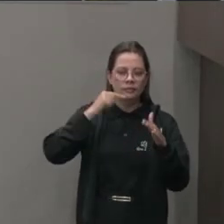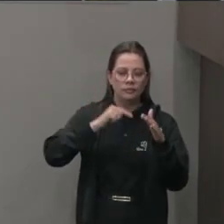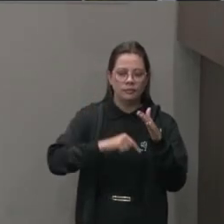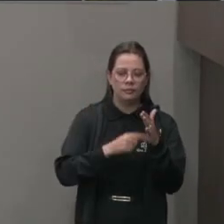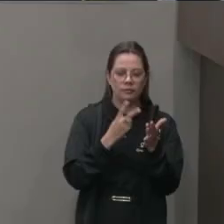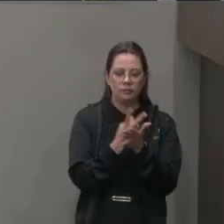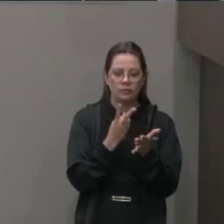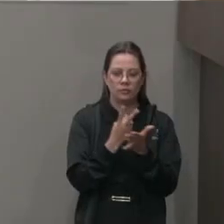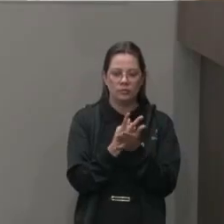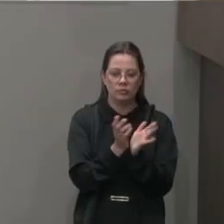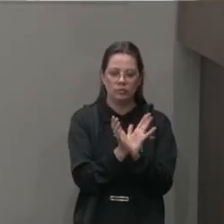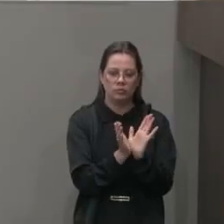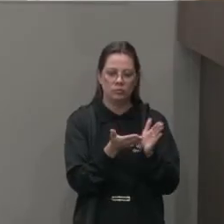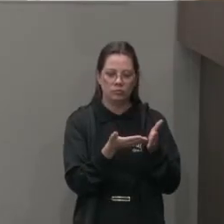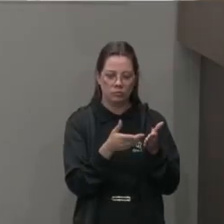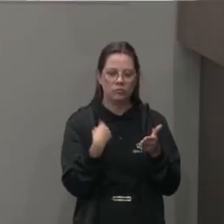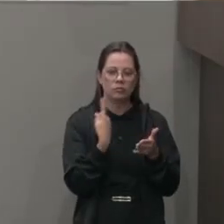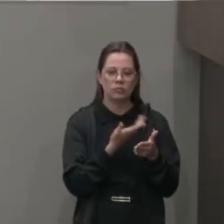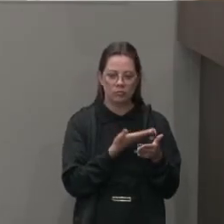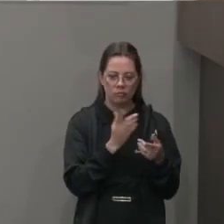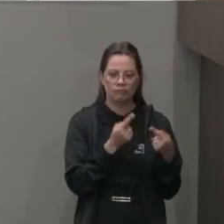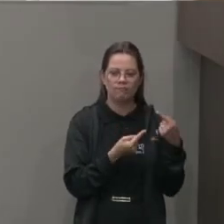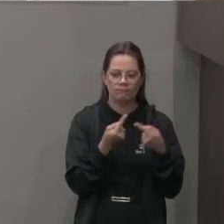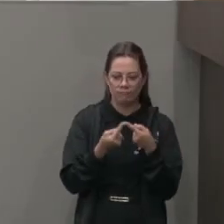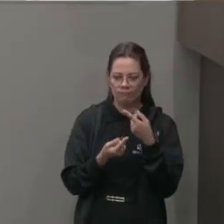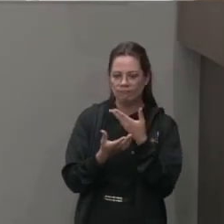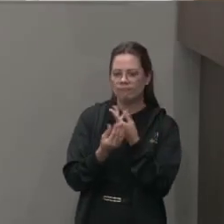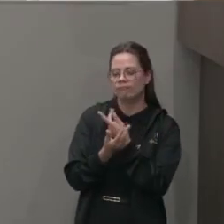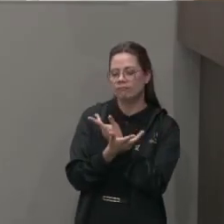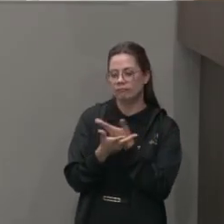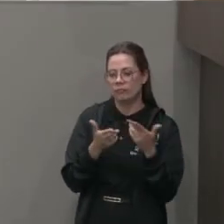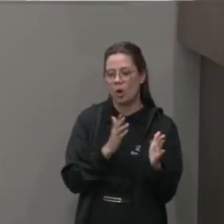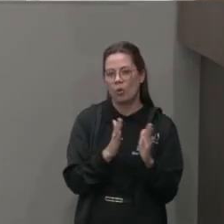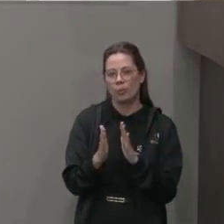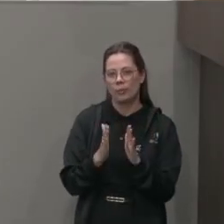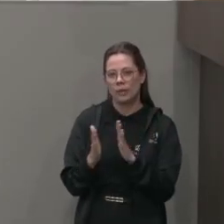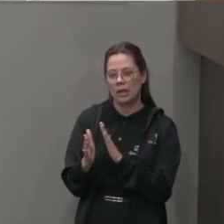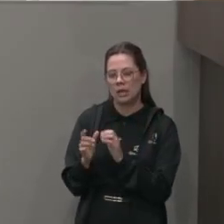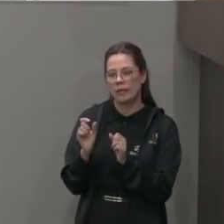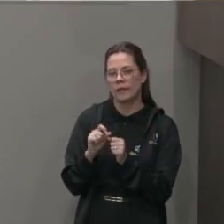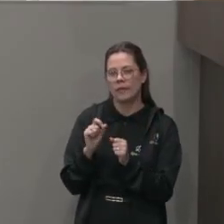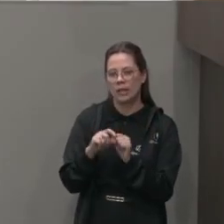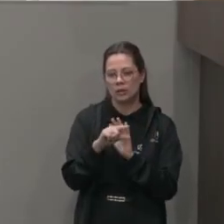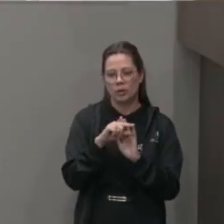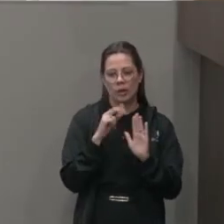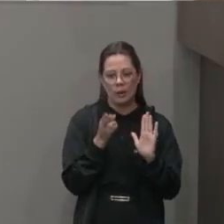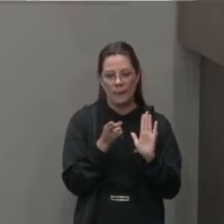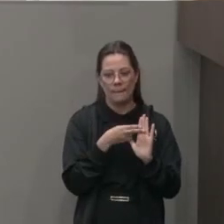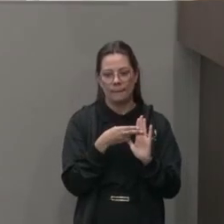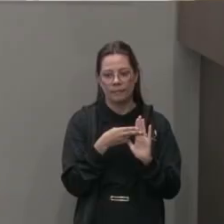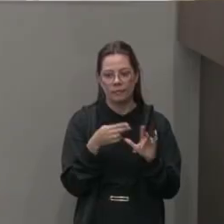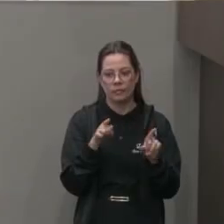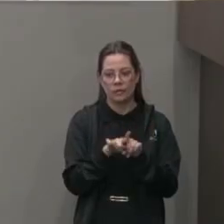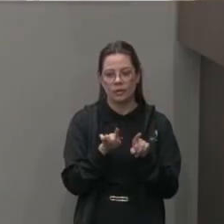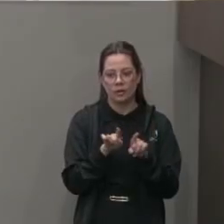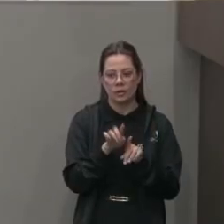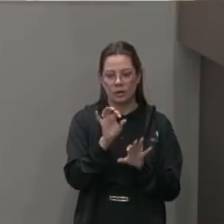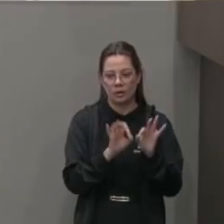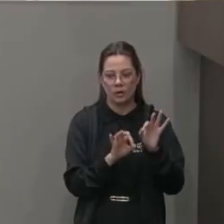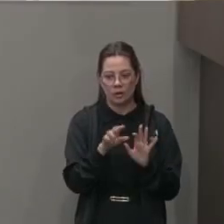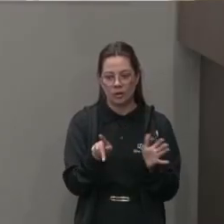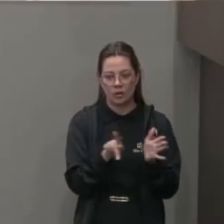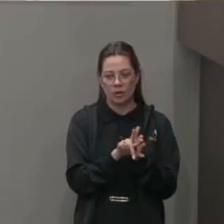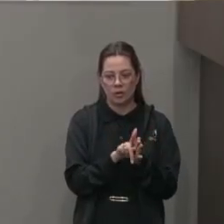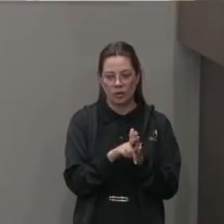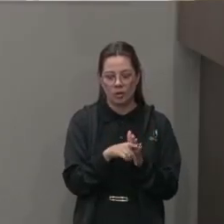pertinente, inclusive na comissão a gente discutiu muito isso, né? No período que foi feita a emenda, inclusive em loco com o próprio